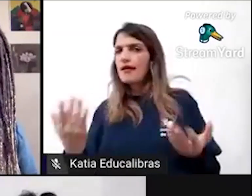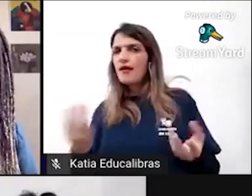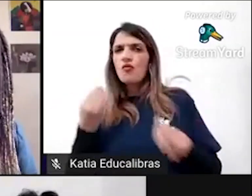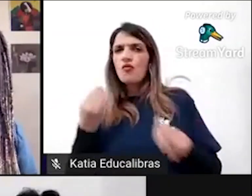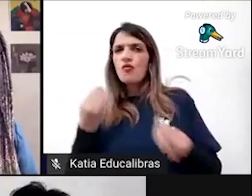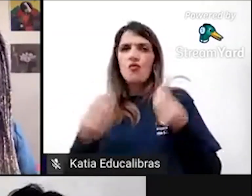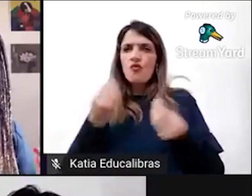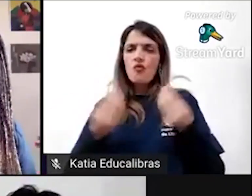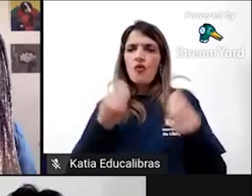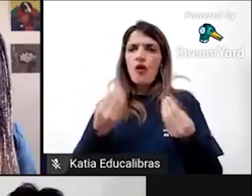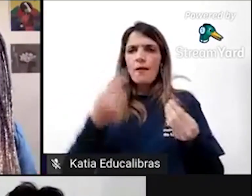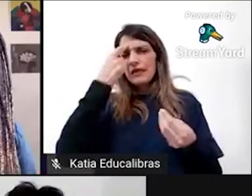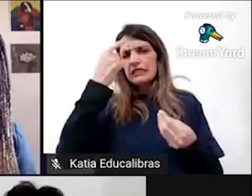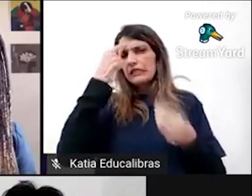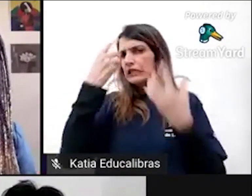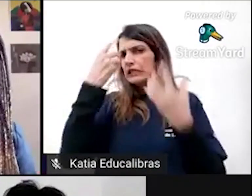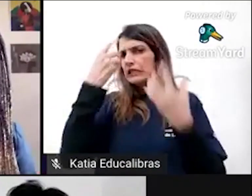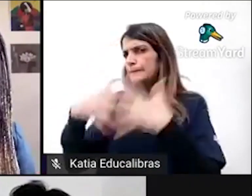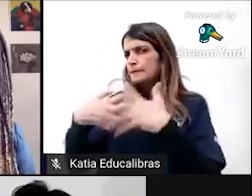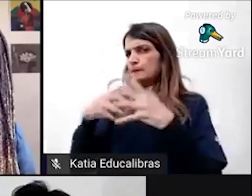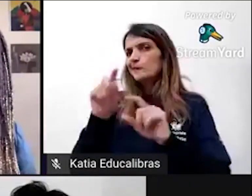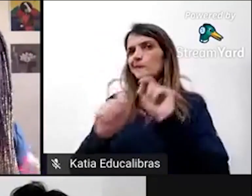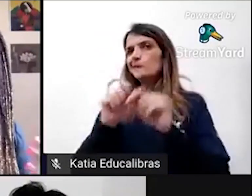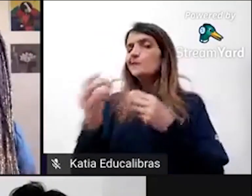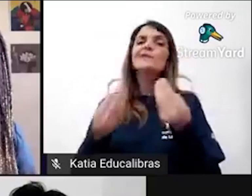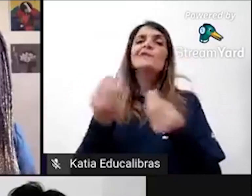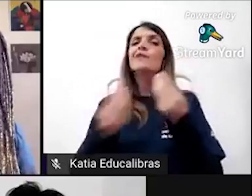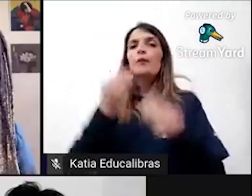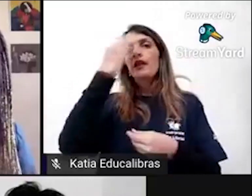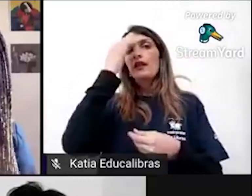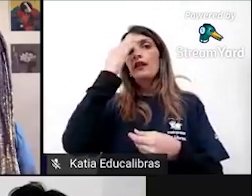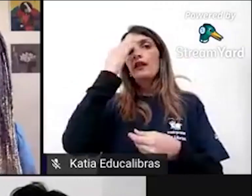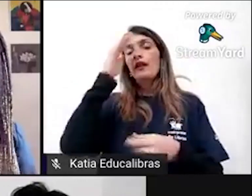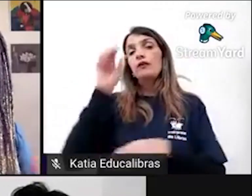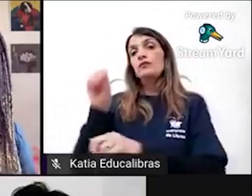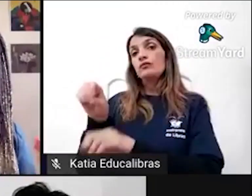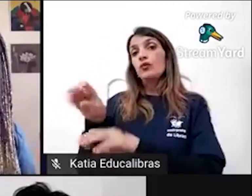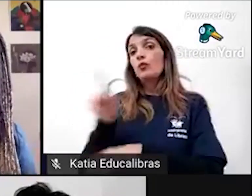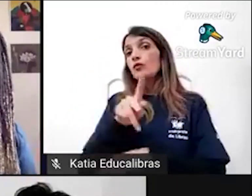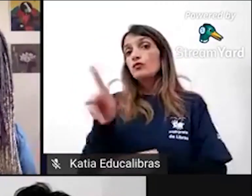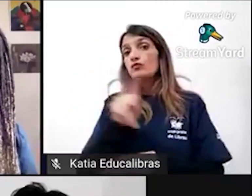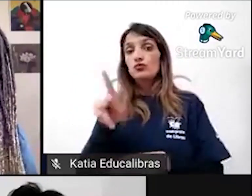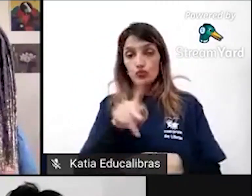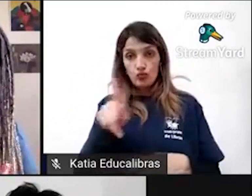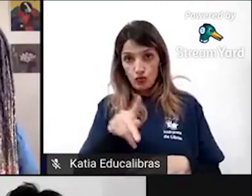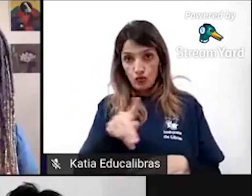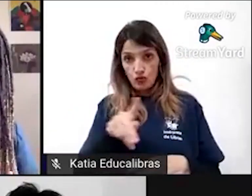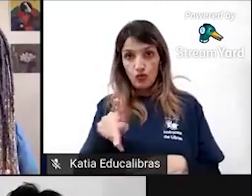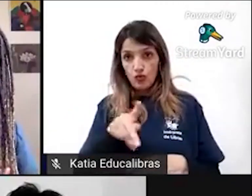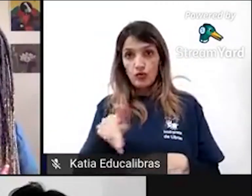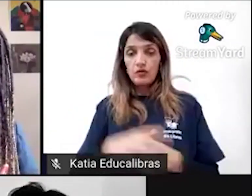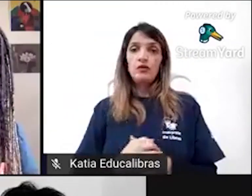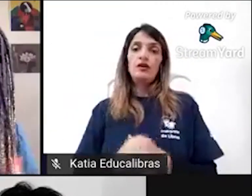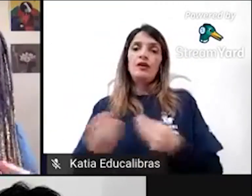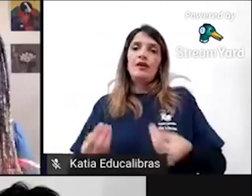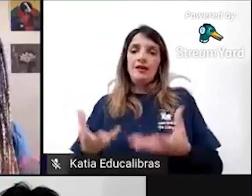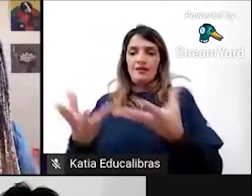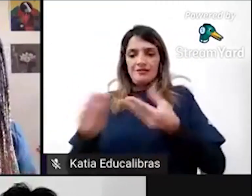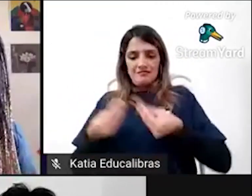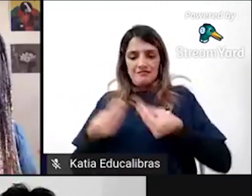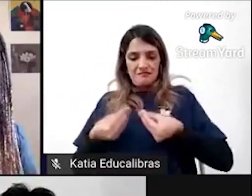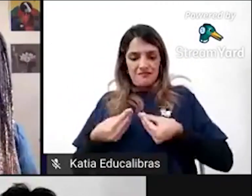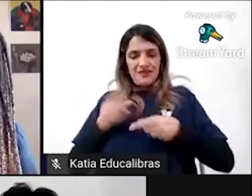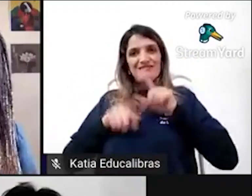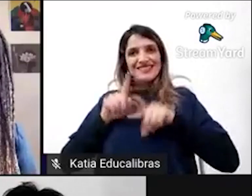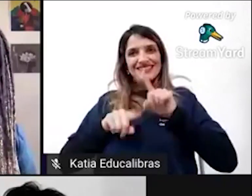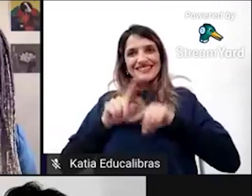vocês pensaram, como que vocês compreendem que a educadora e o educador recebeu esse material